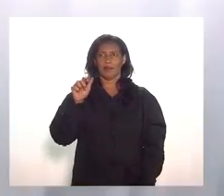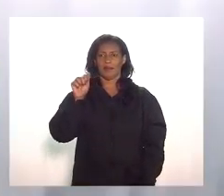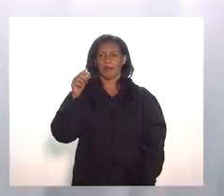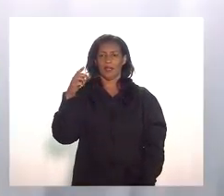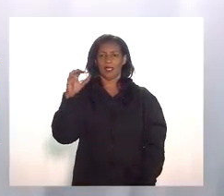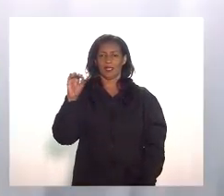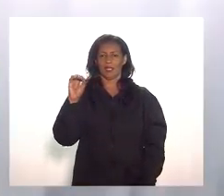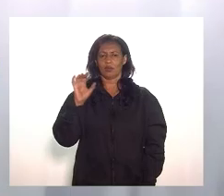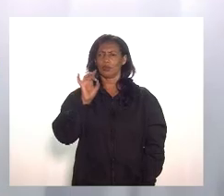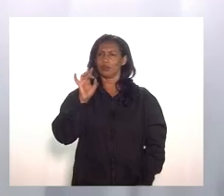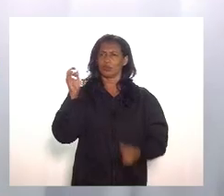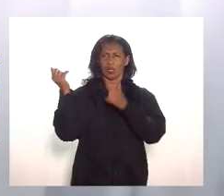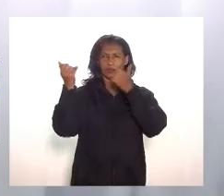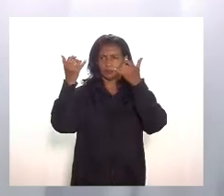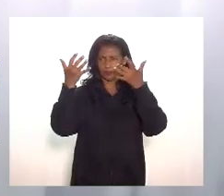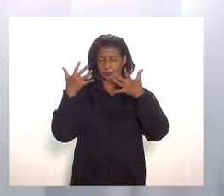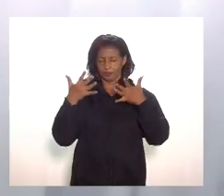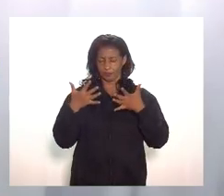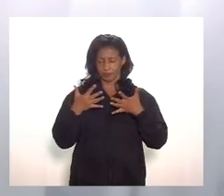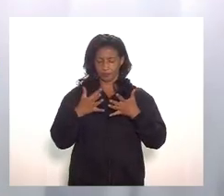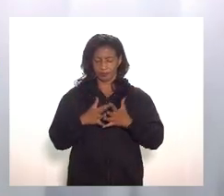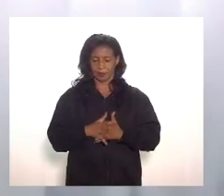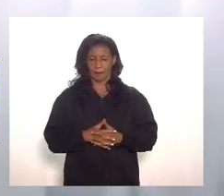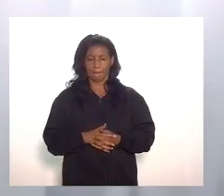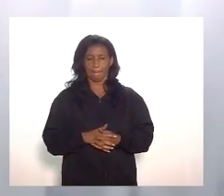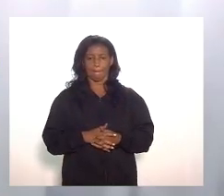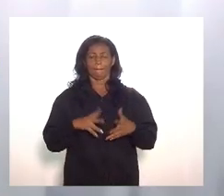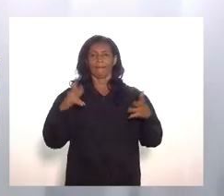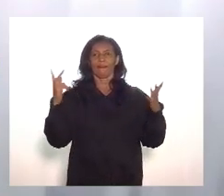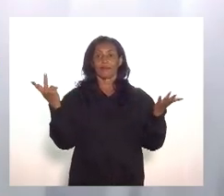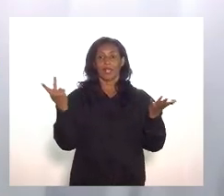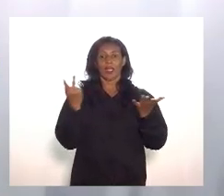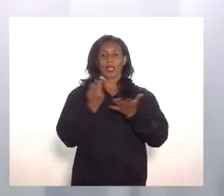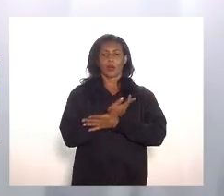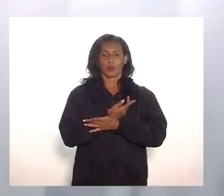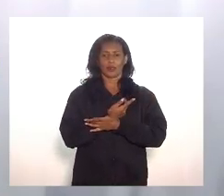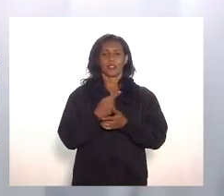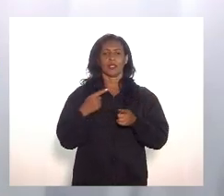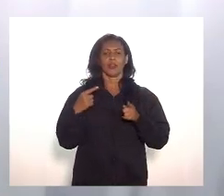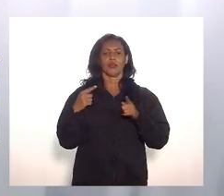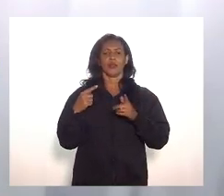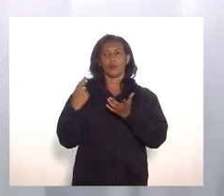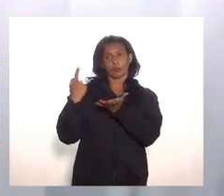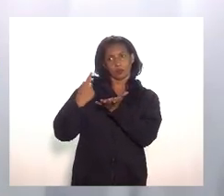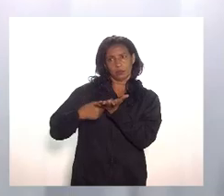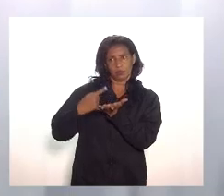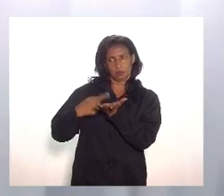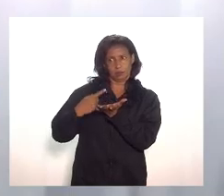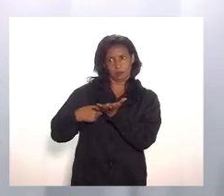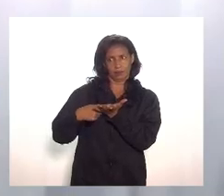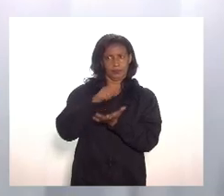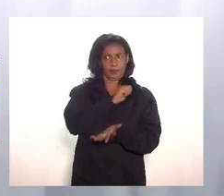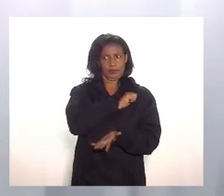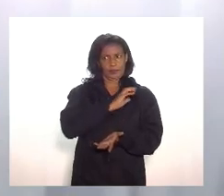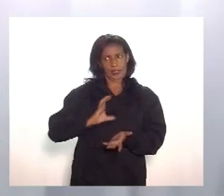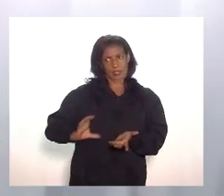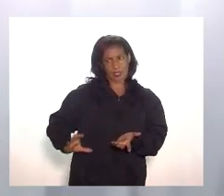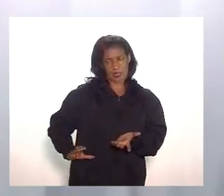que houve um acordo, sim, no plenário, quando o deputado André Siciliano, que presidia no